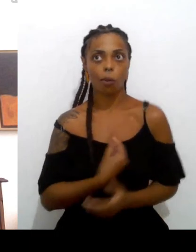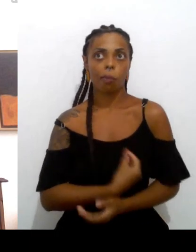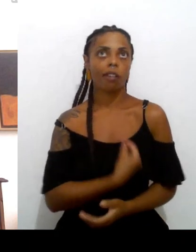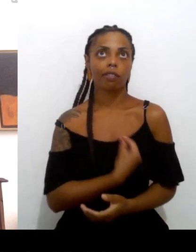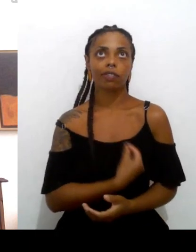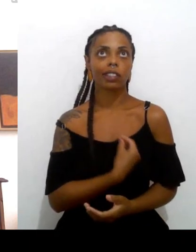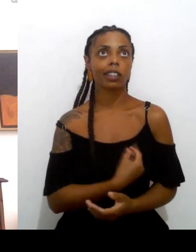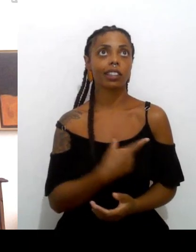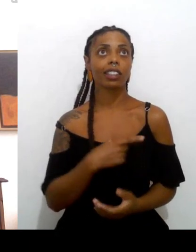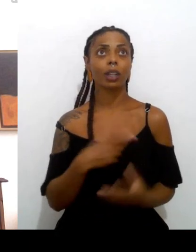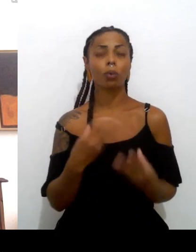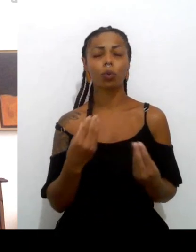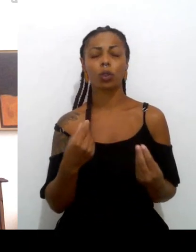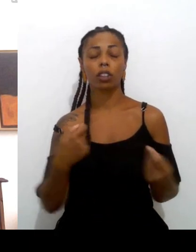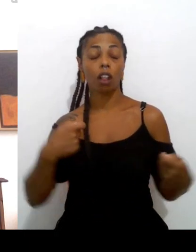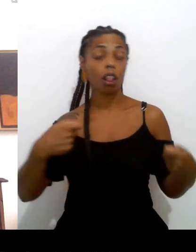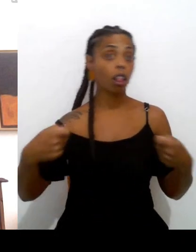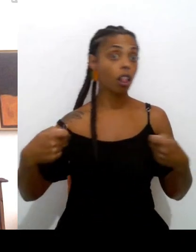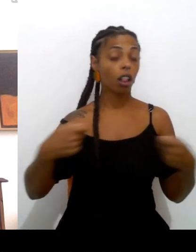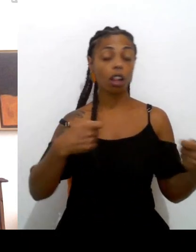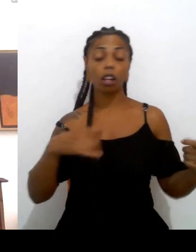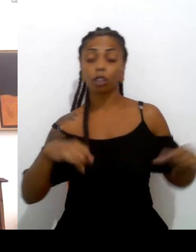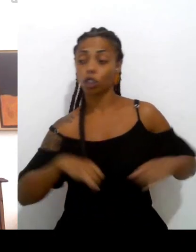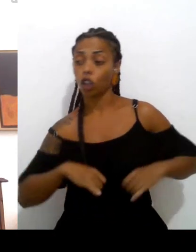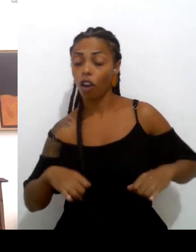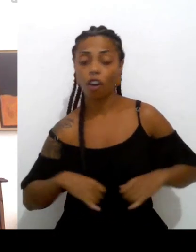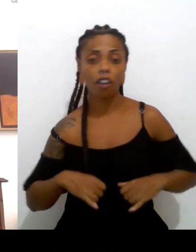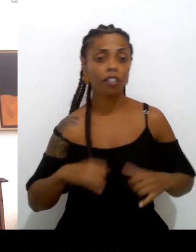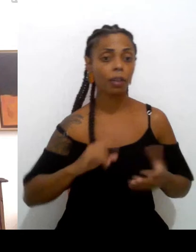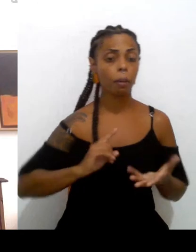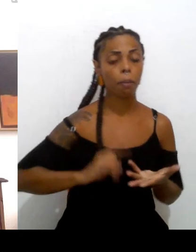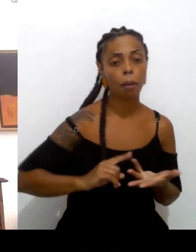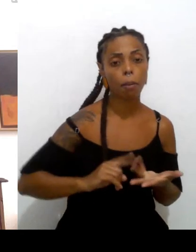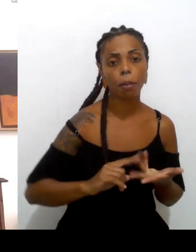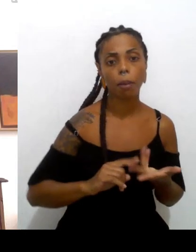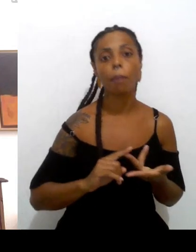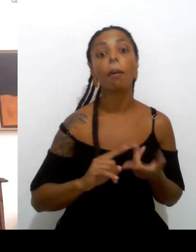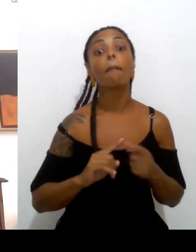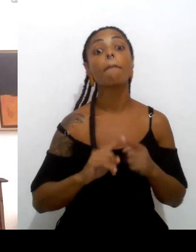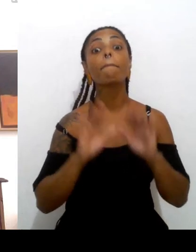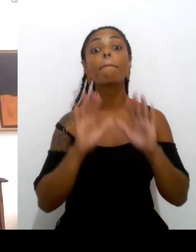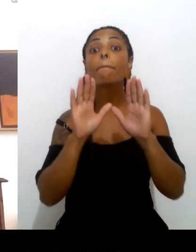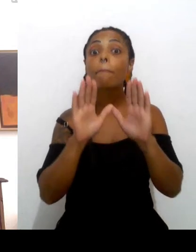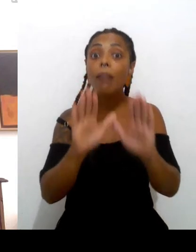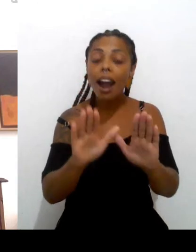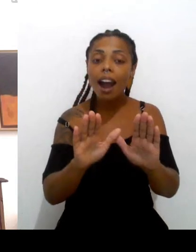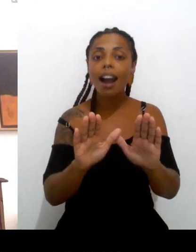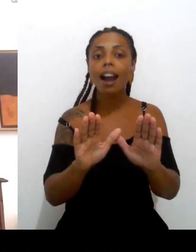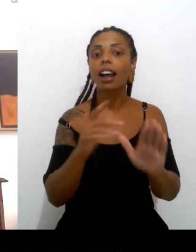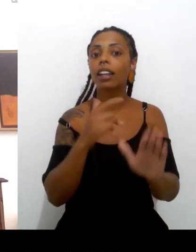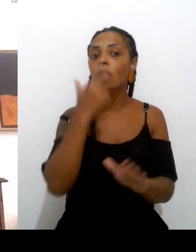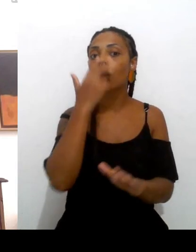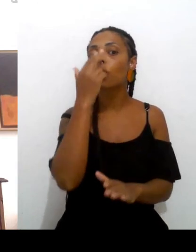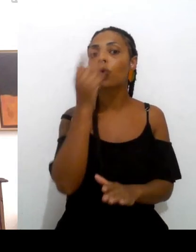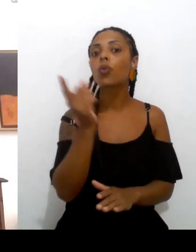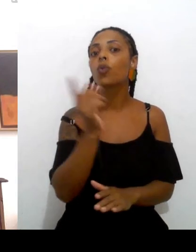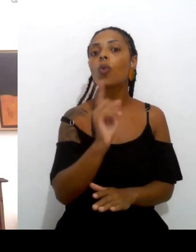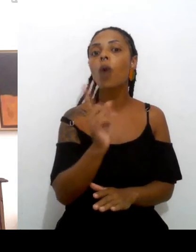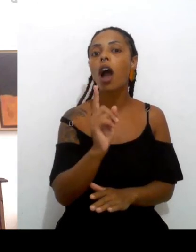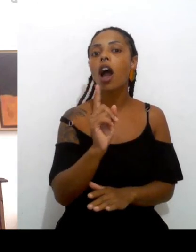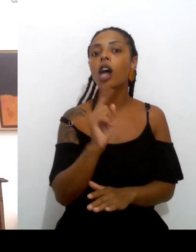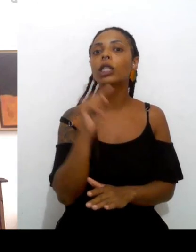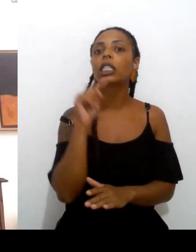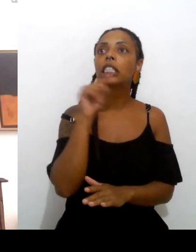de tensões e de sofrimento mas eu não acho que isso tenha